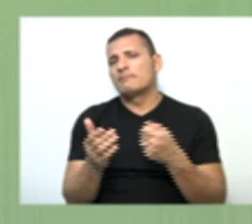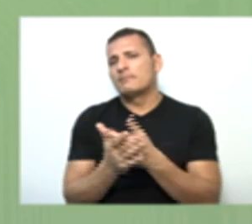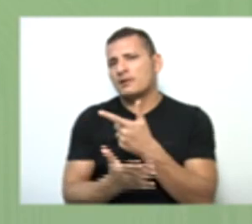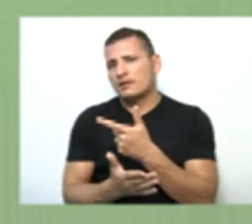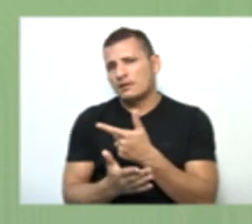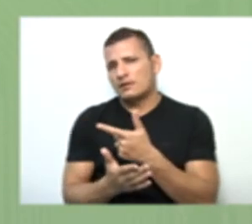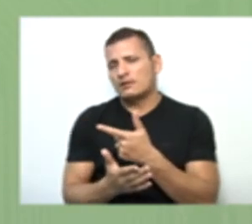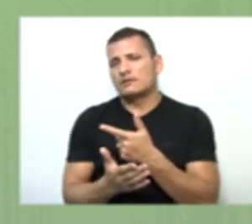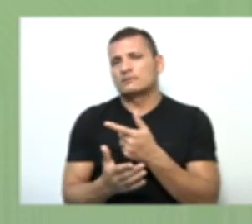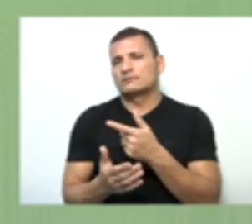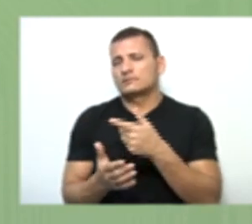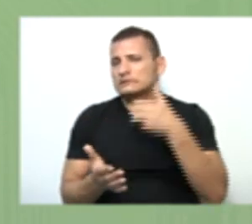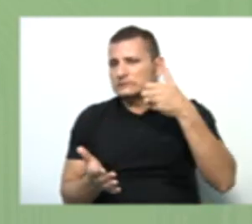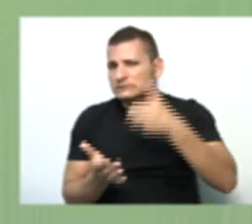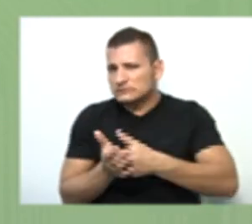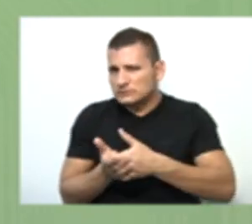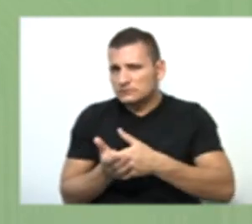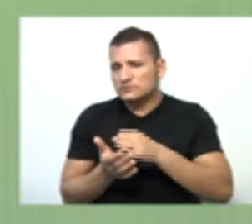dinheiro do caixa,